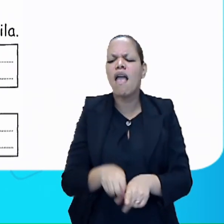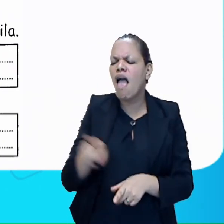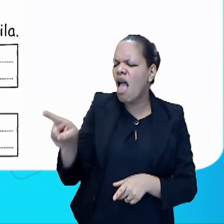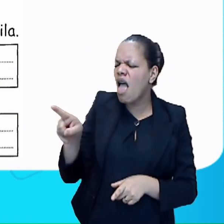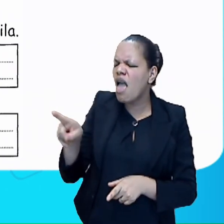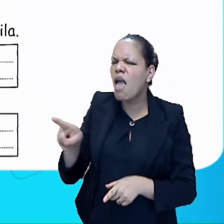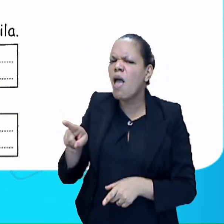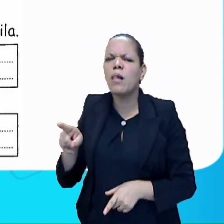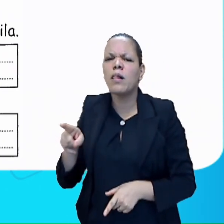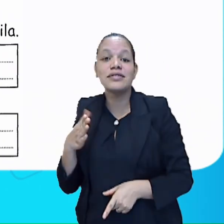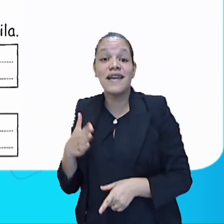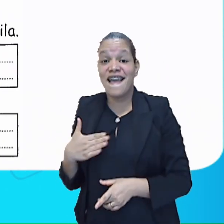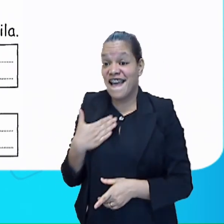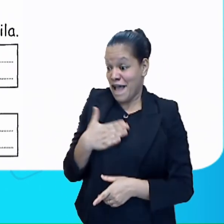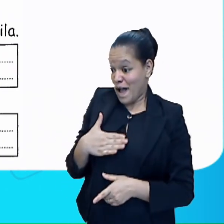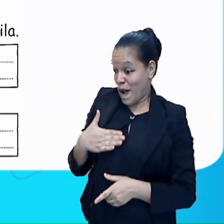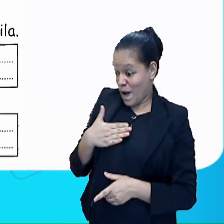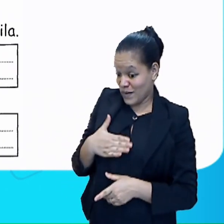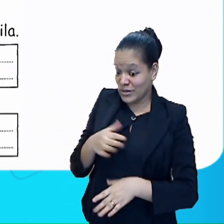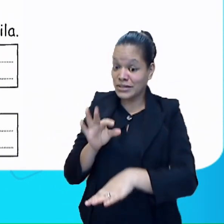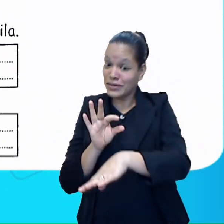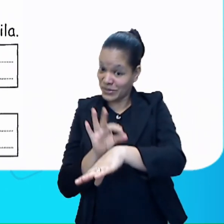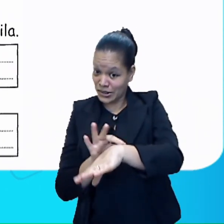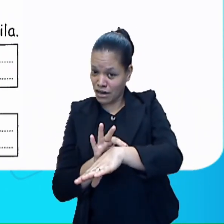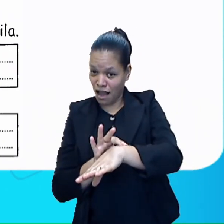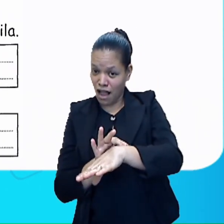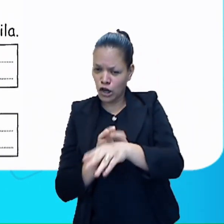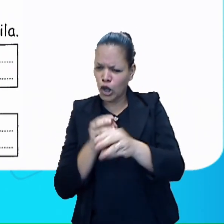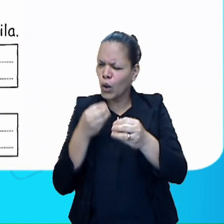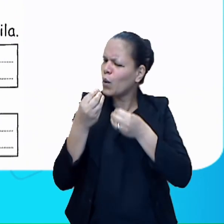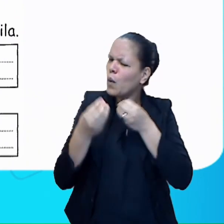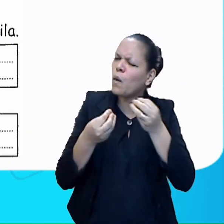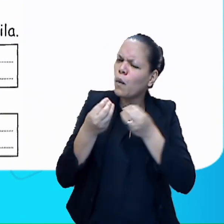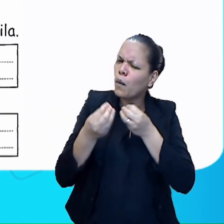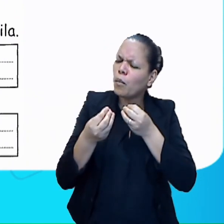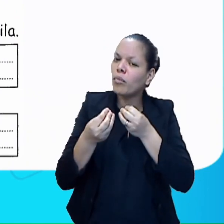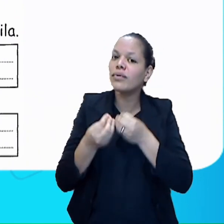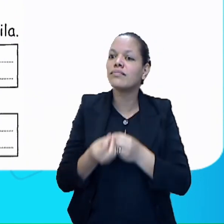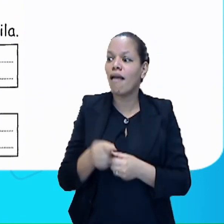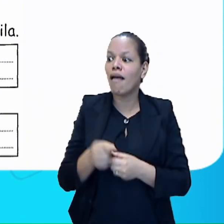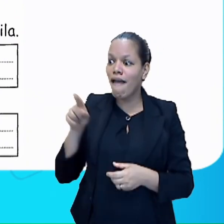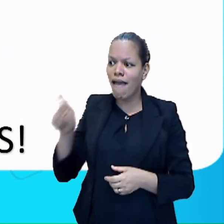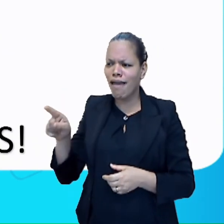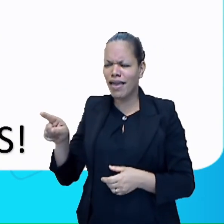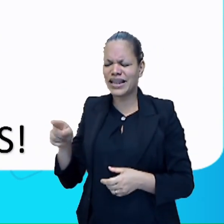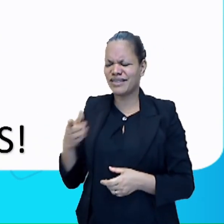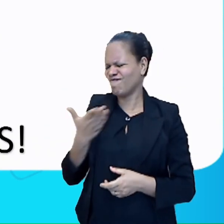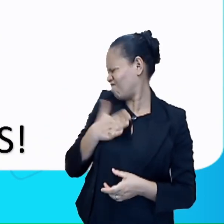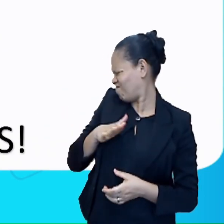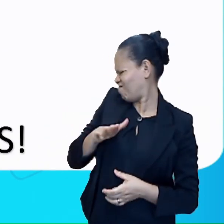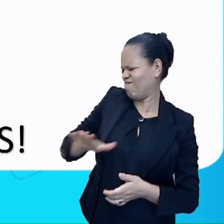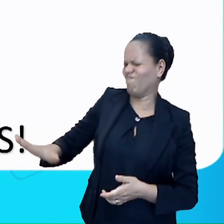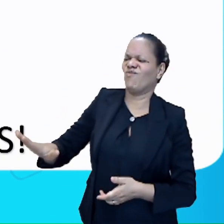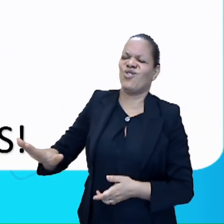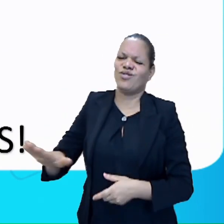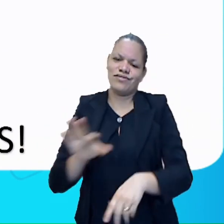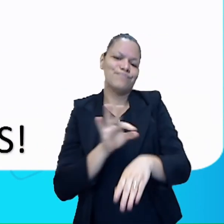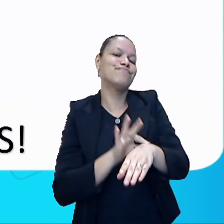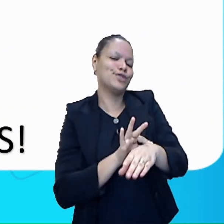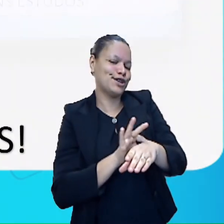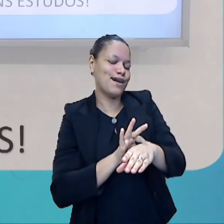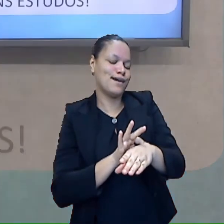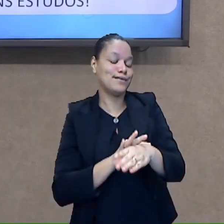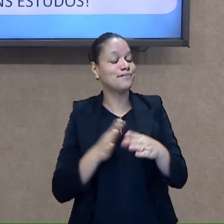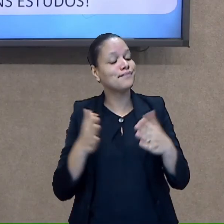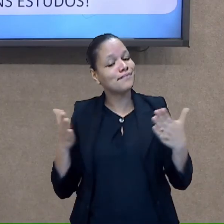forma negativa? Eles não gostam muito de carne. Bom,